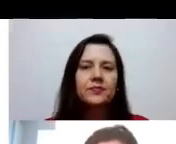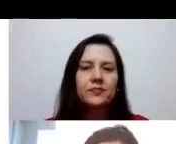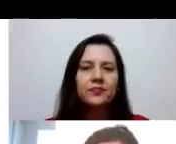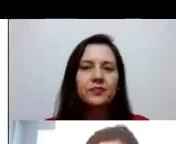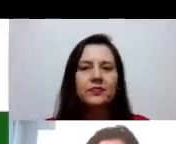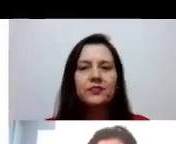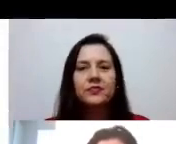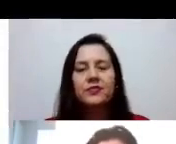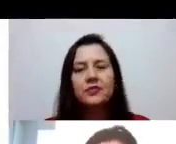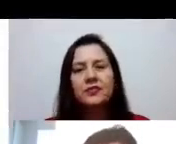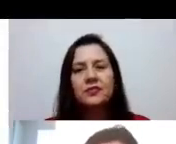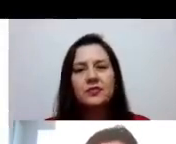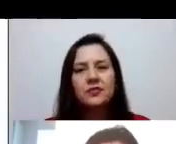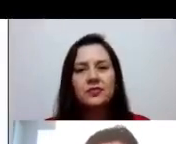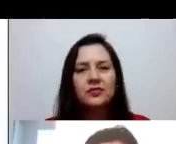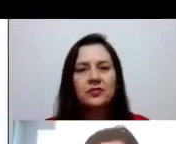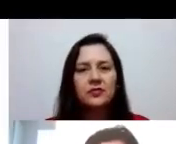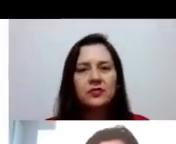outro.